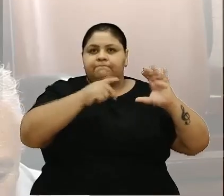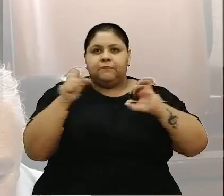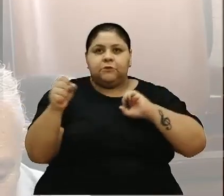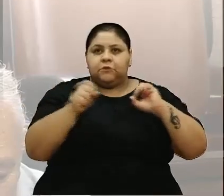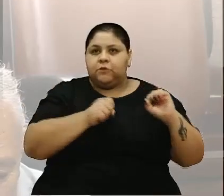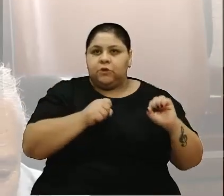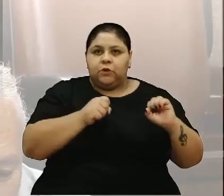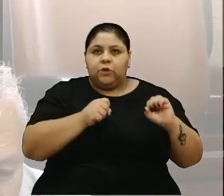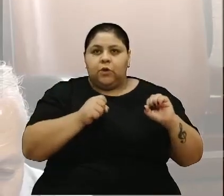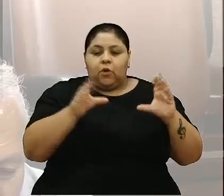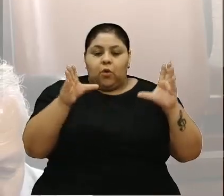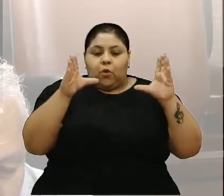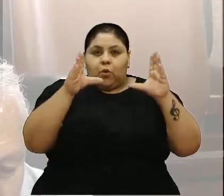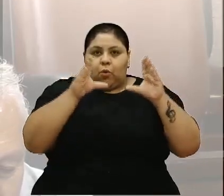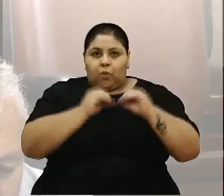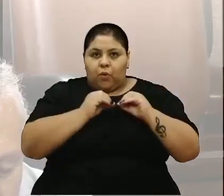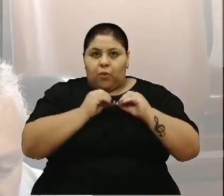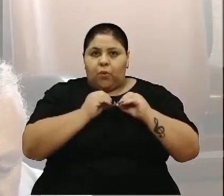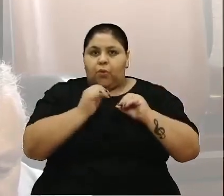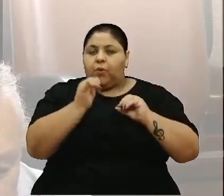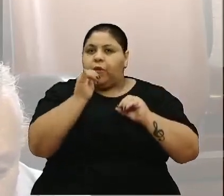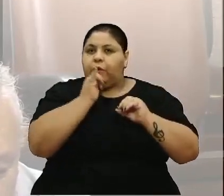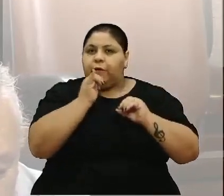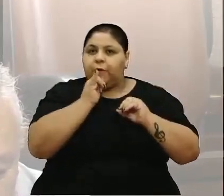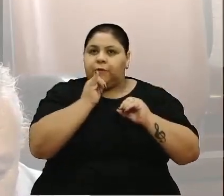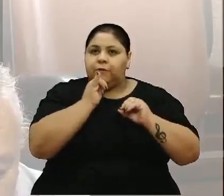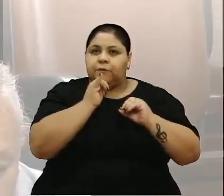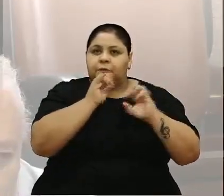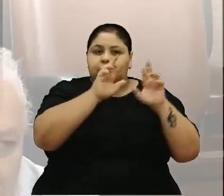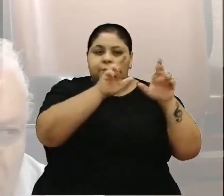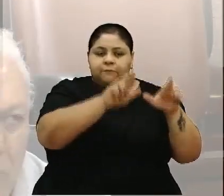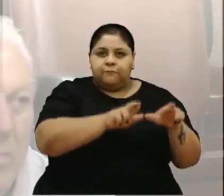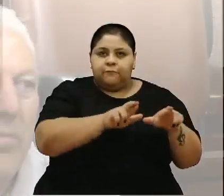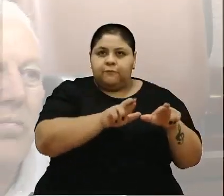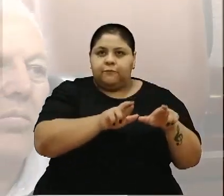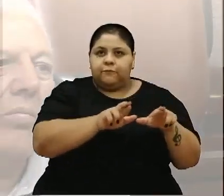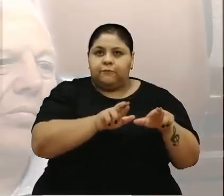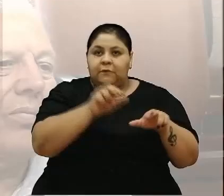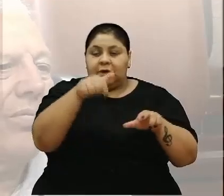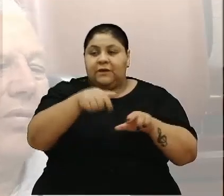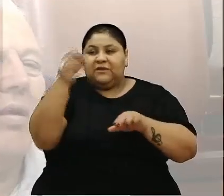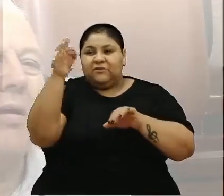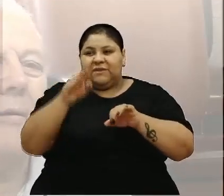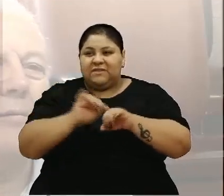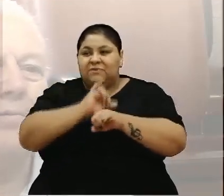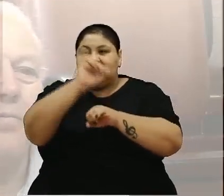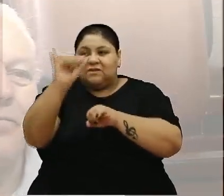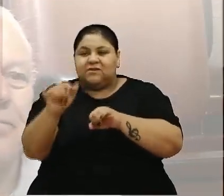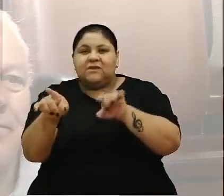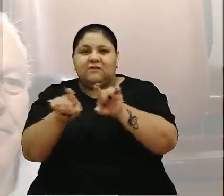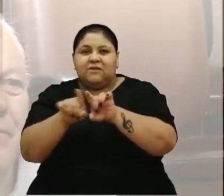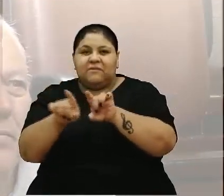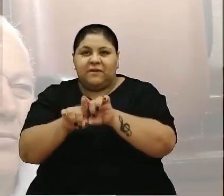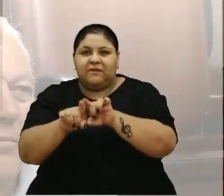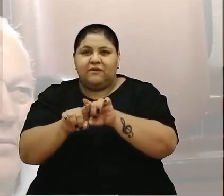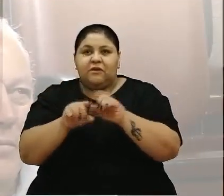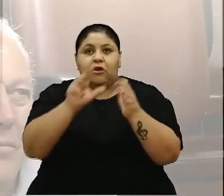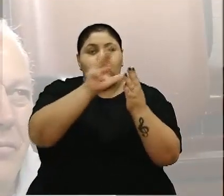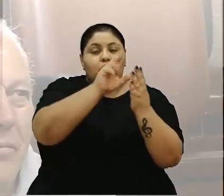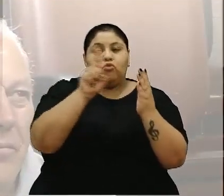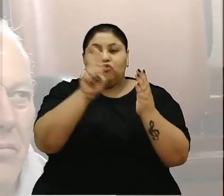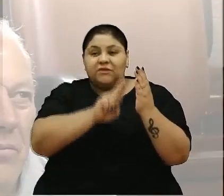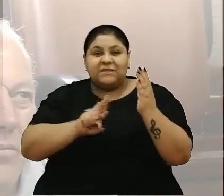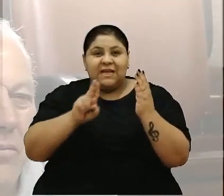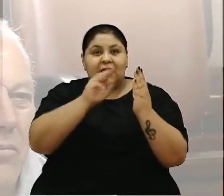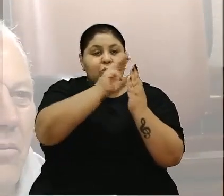absorver exemplos da região nacional, internacional, para a nossa cidade, para a nossa região,